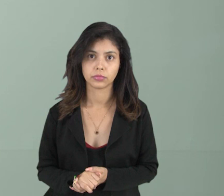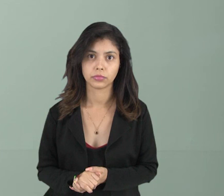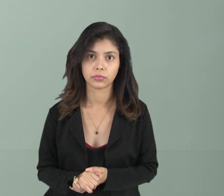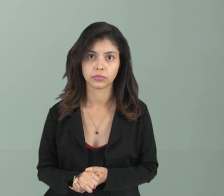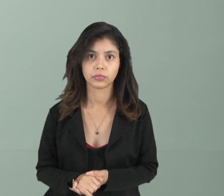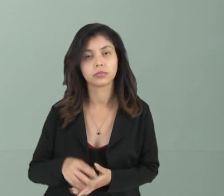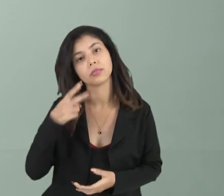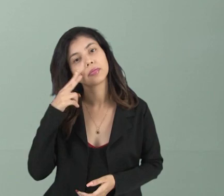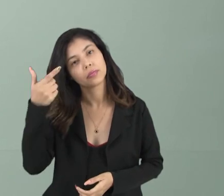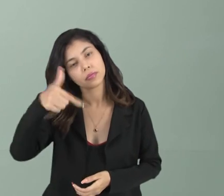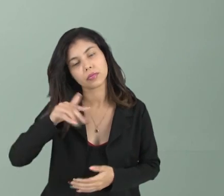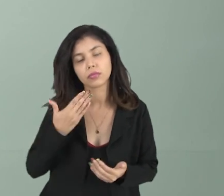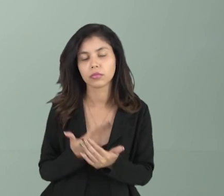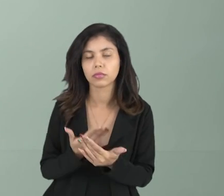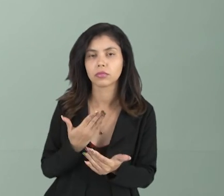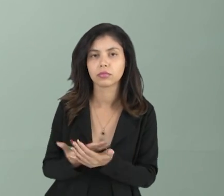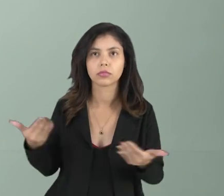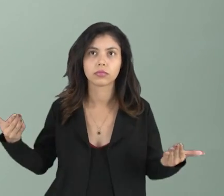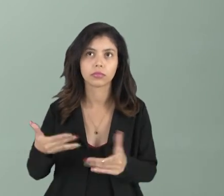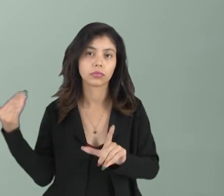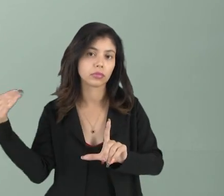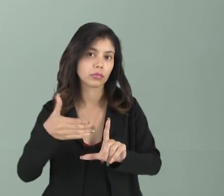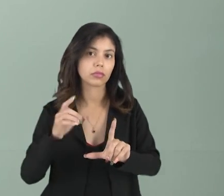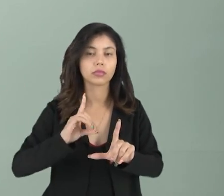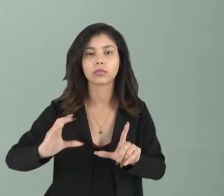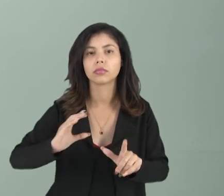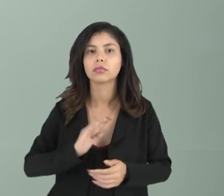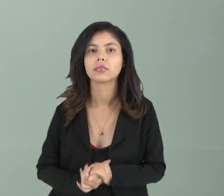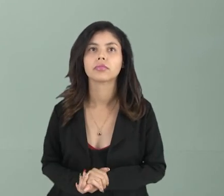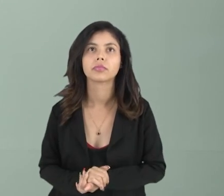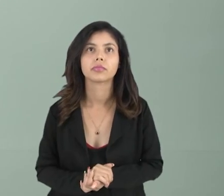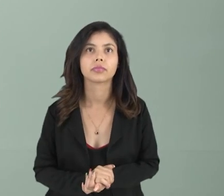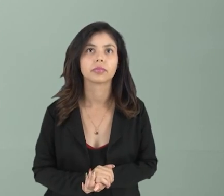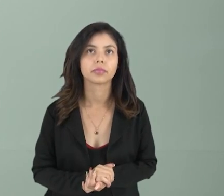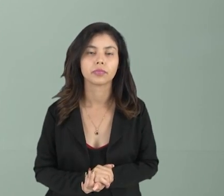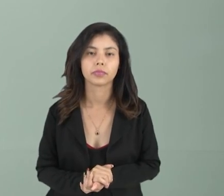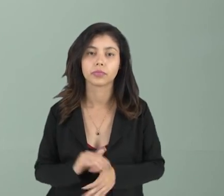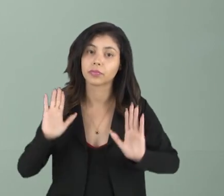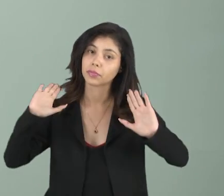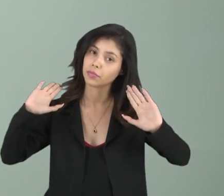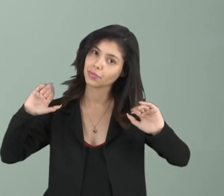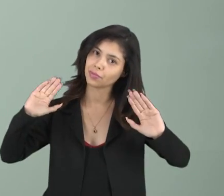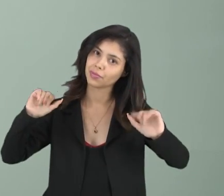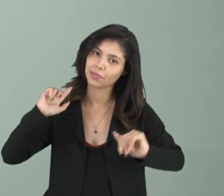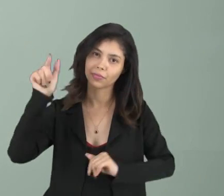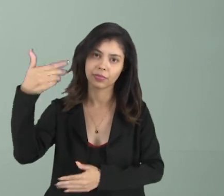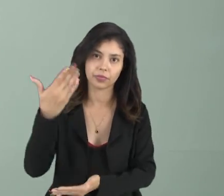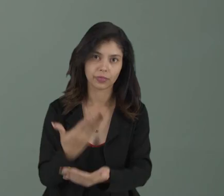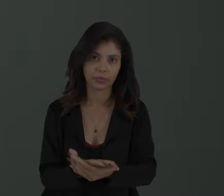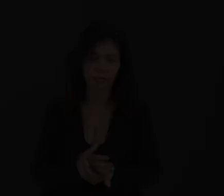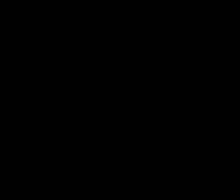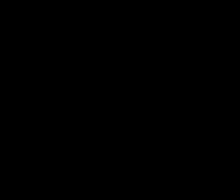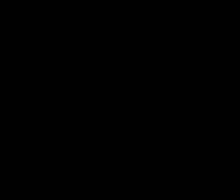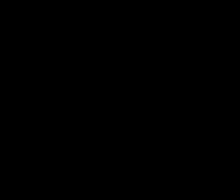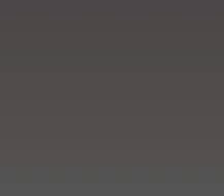Para rever essa aula de hoje, acesse a plataforma Eduque. E até a próxima aula.